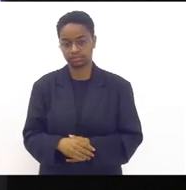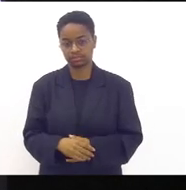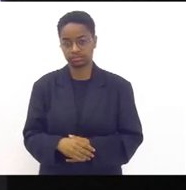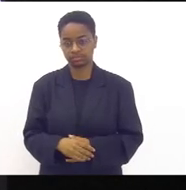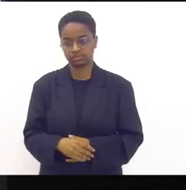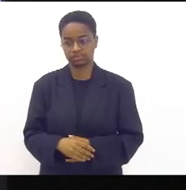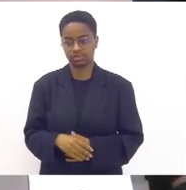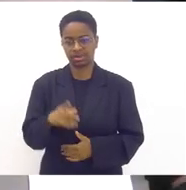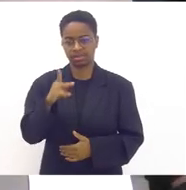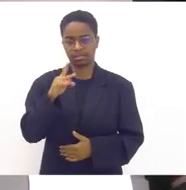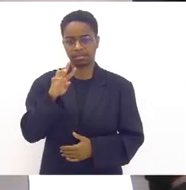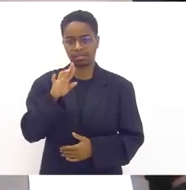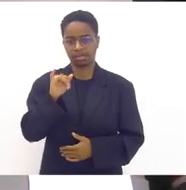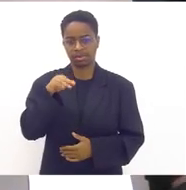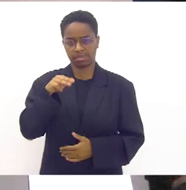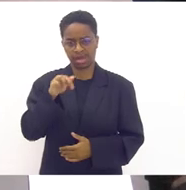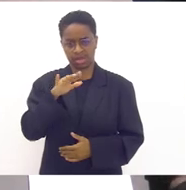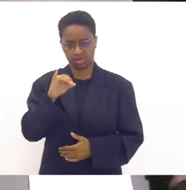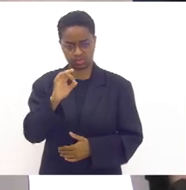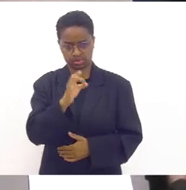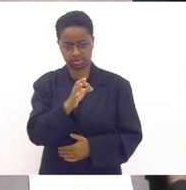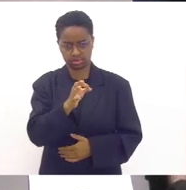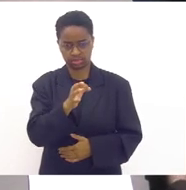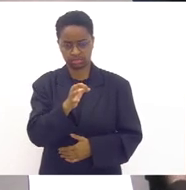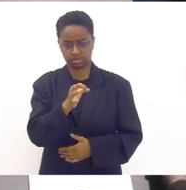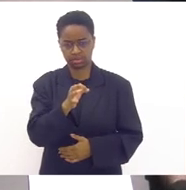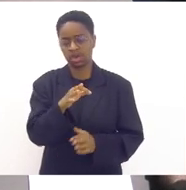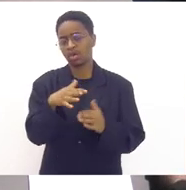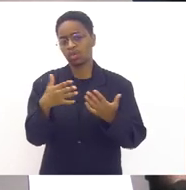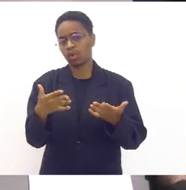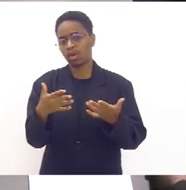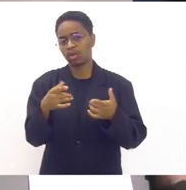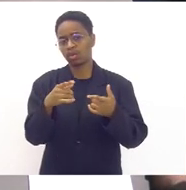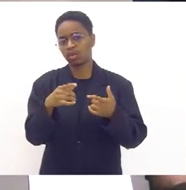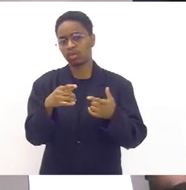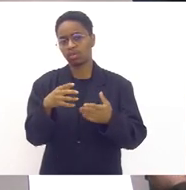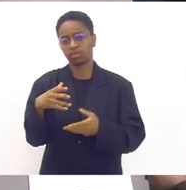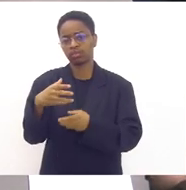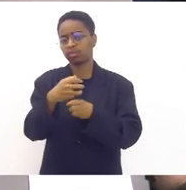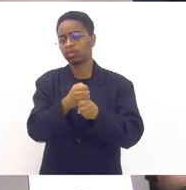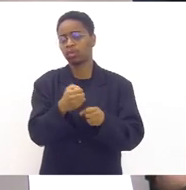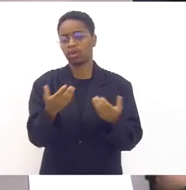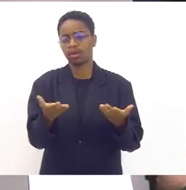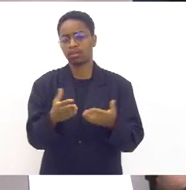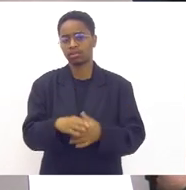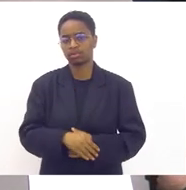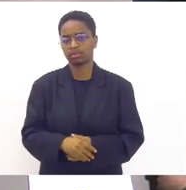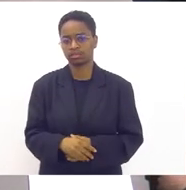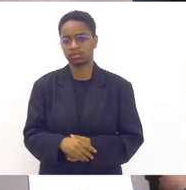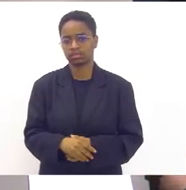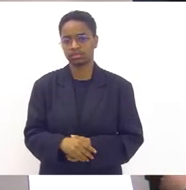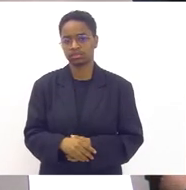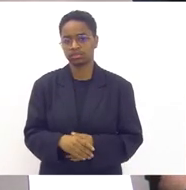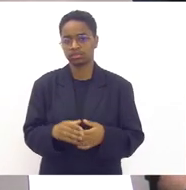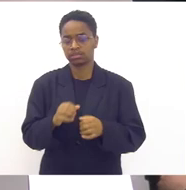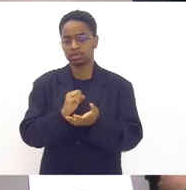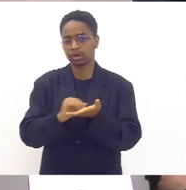Essa aqui é a primária? Essa é qual a classificação dessa despesa total aí? É despesa